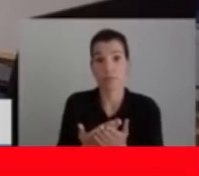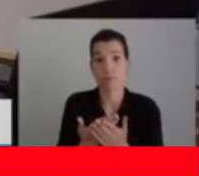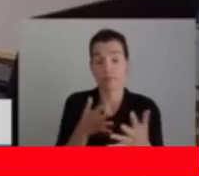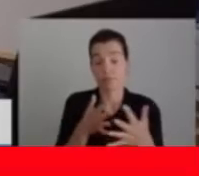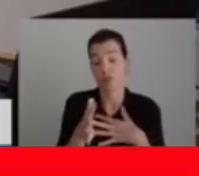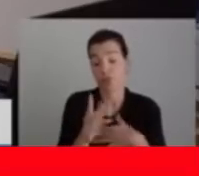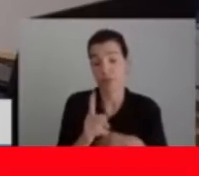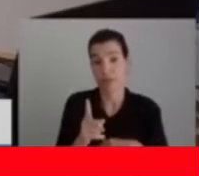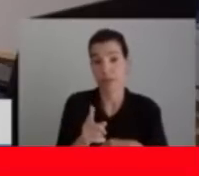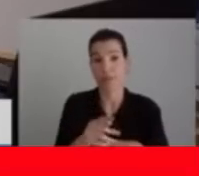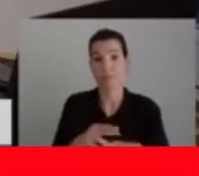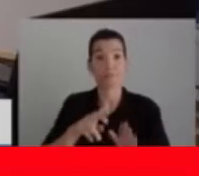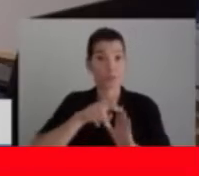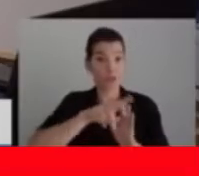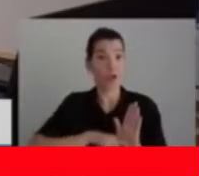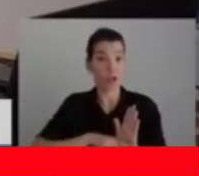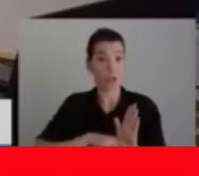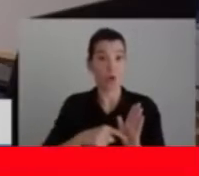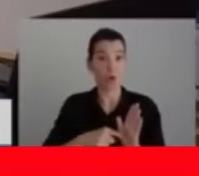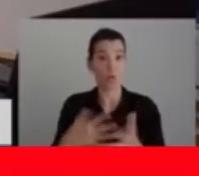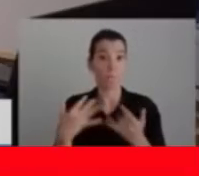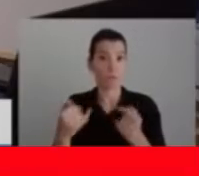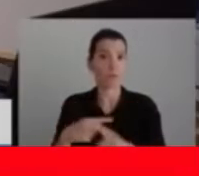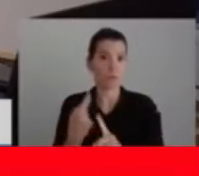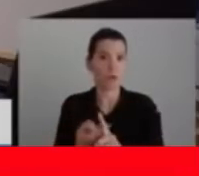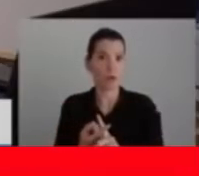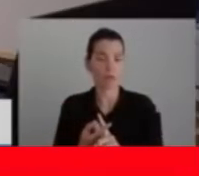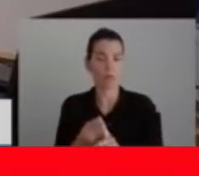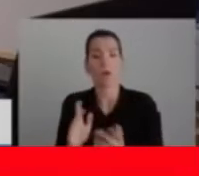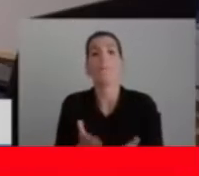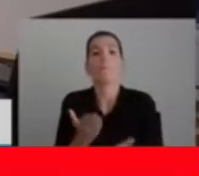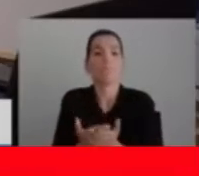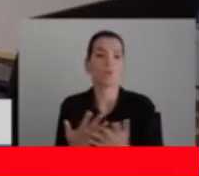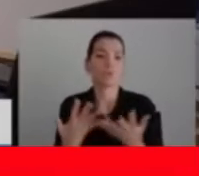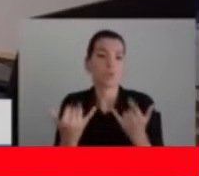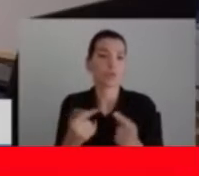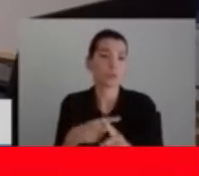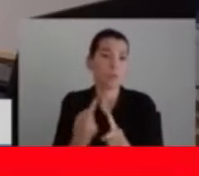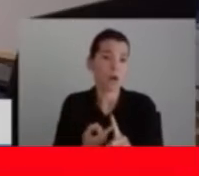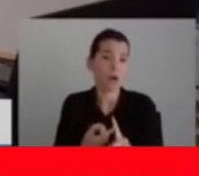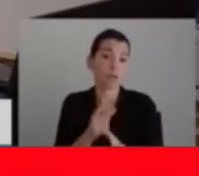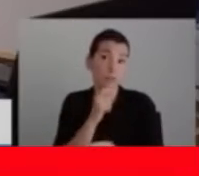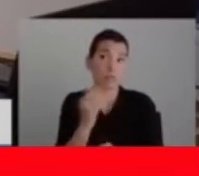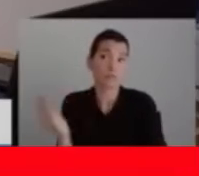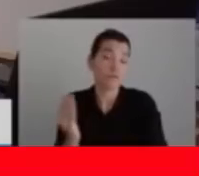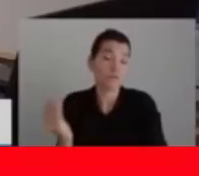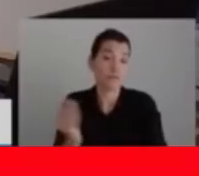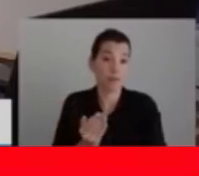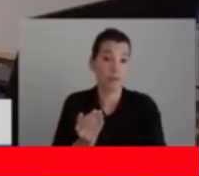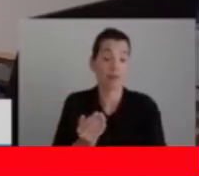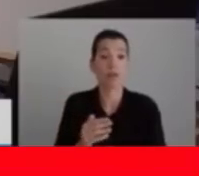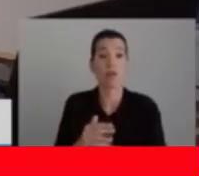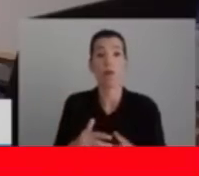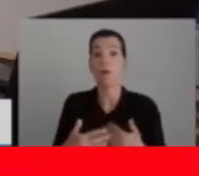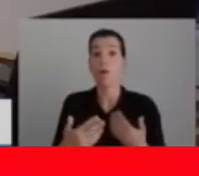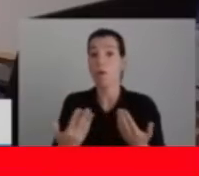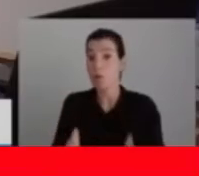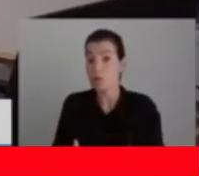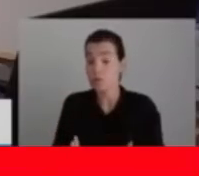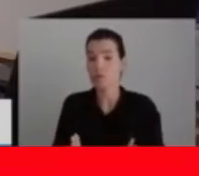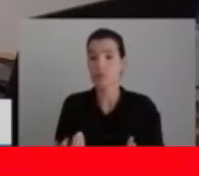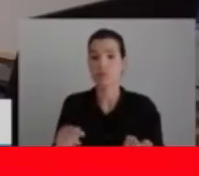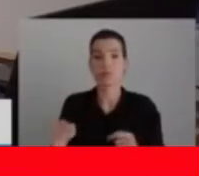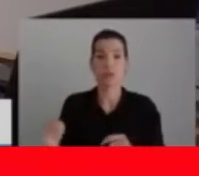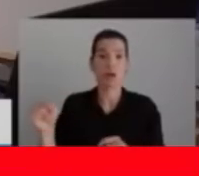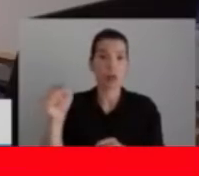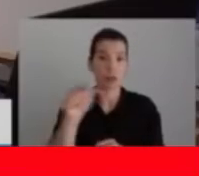é no relatório do próximo ano ou na proposta do próximo ano provavelmente há estar ou em algum momento até